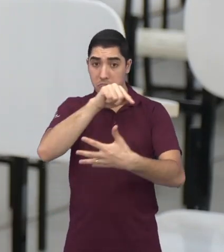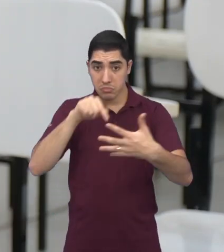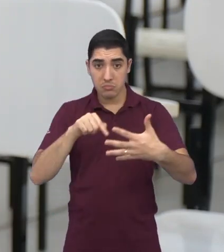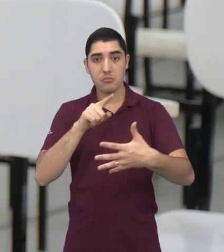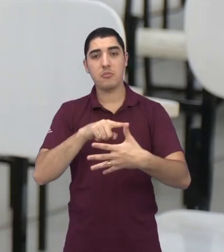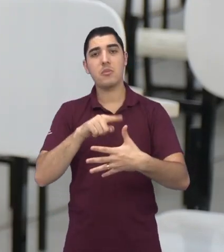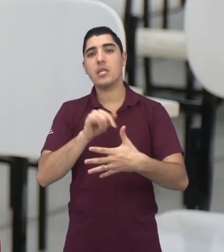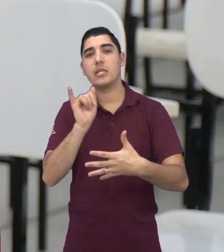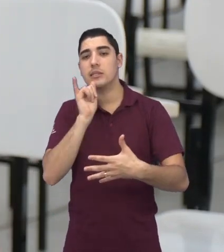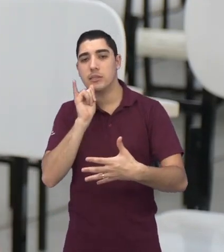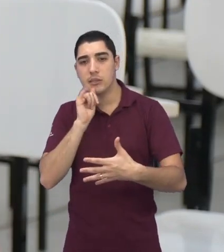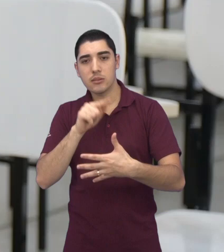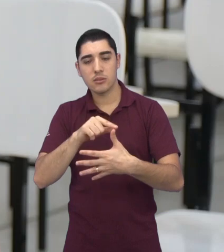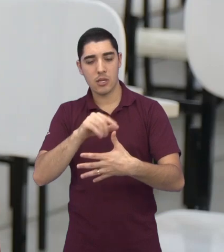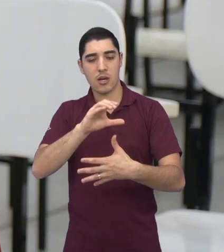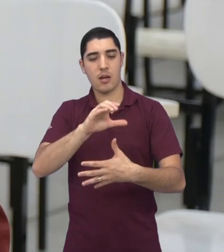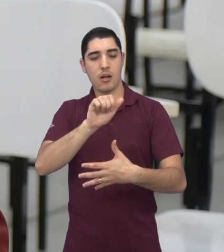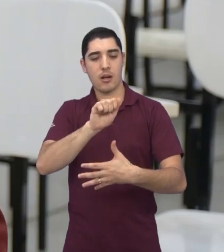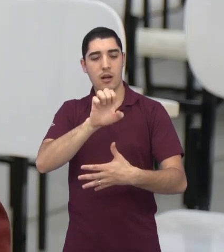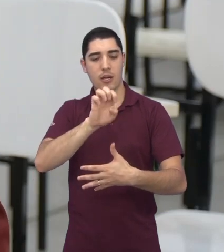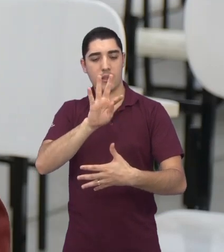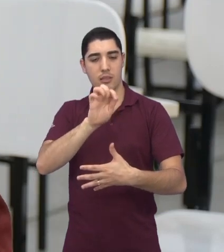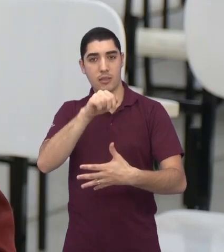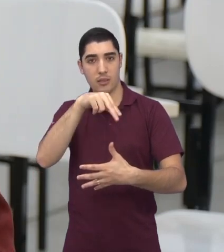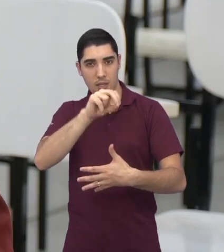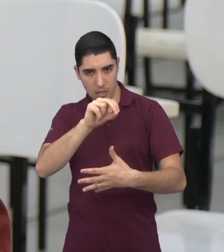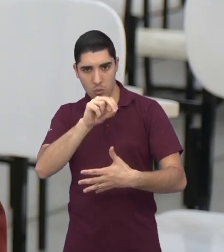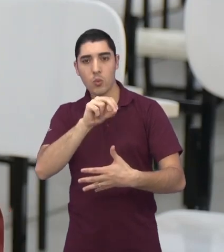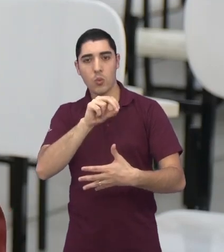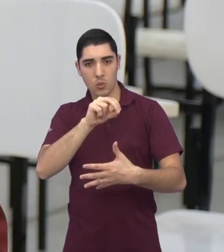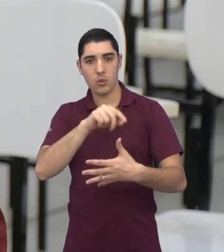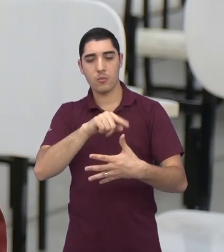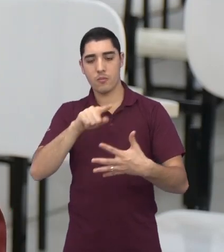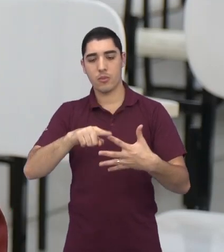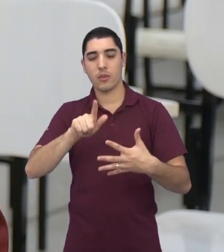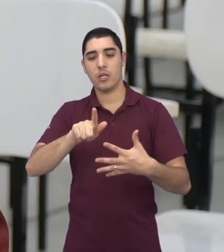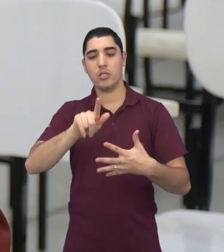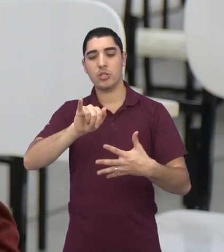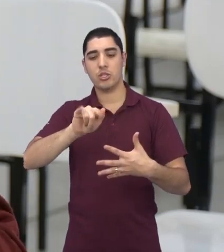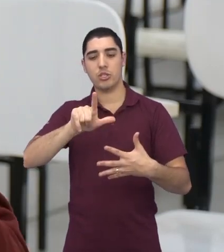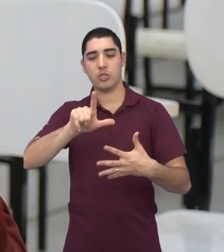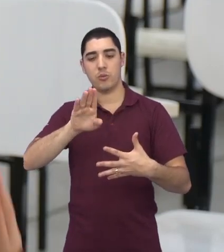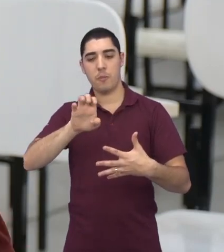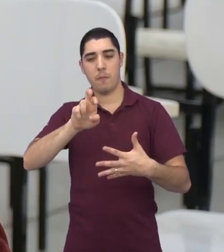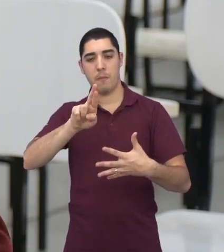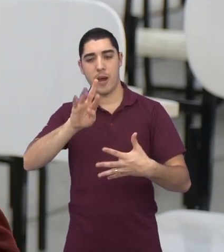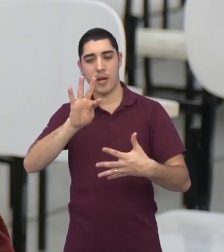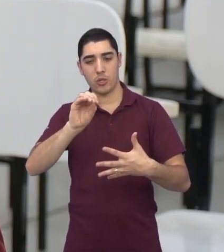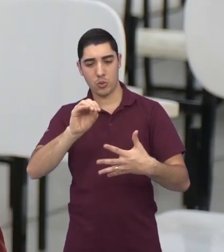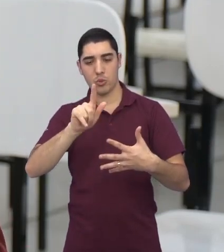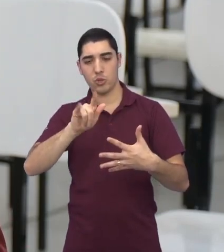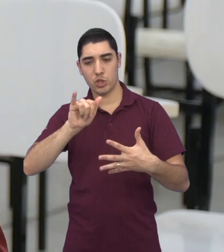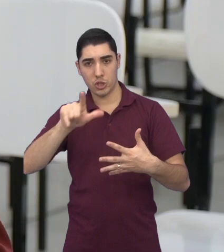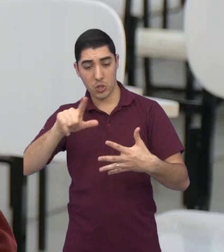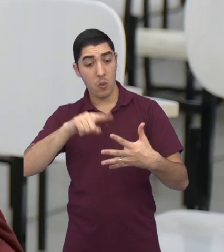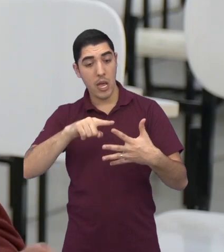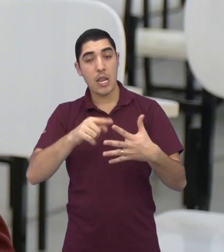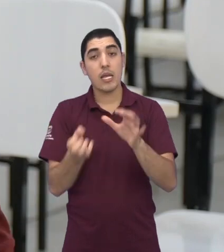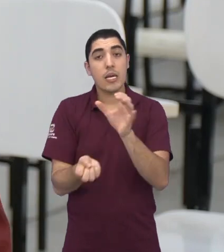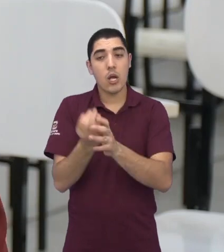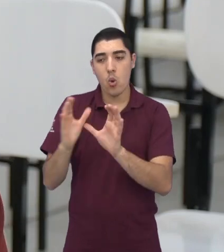bem. Por exemplo, Caetano Veloso, Gilberto Gil, que está montando uma